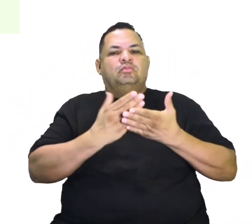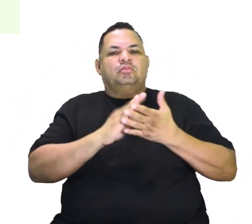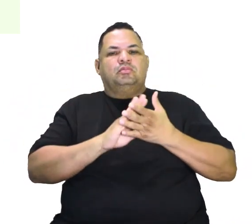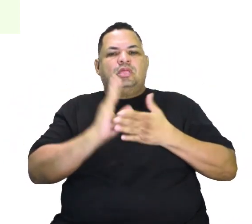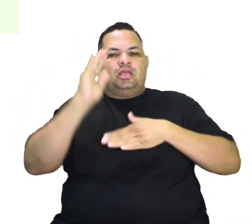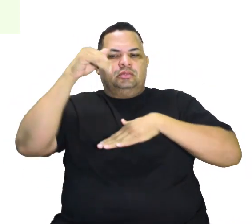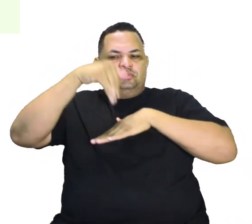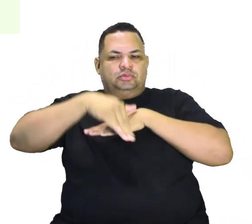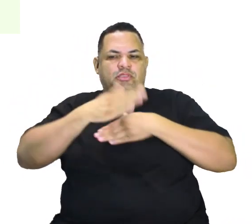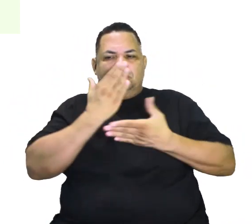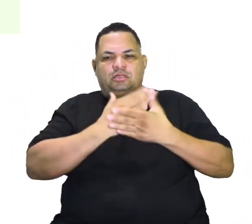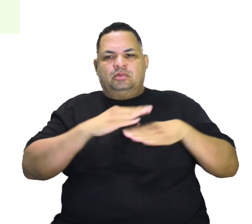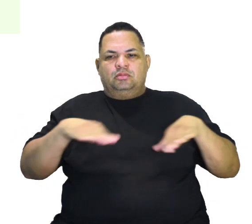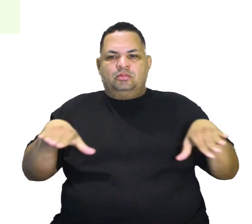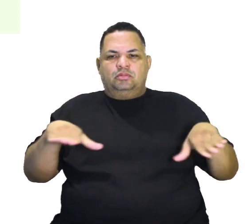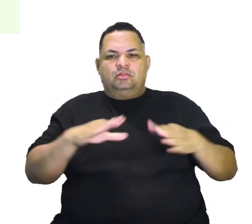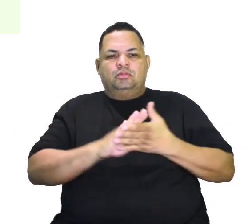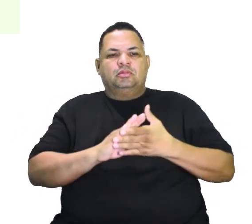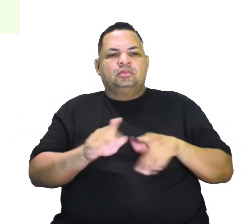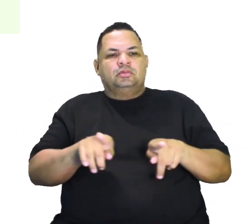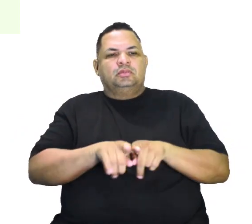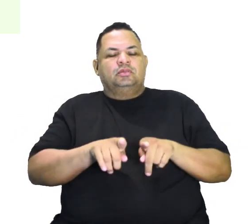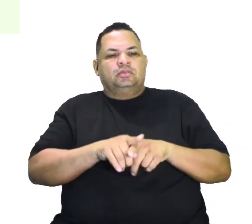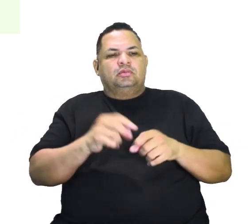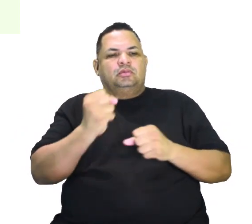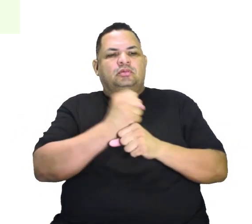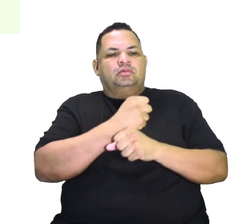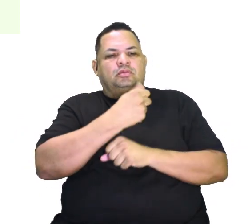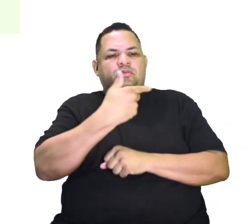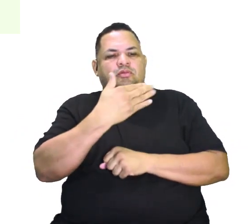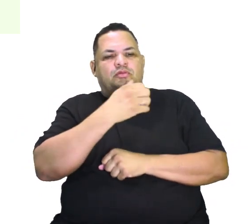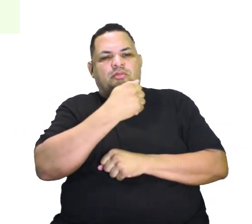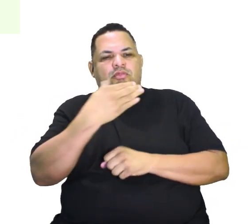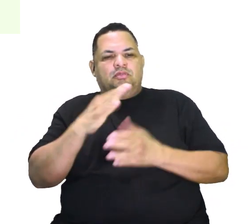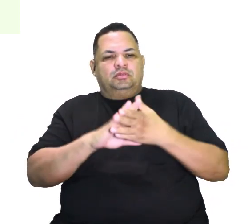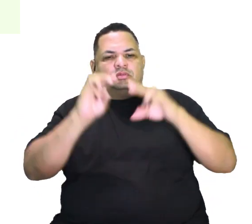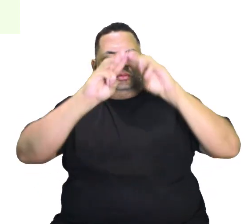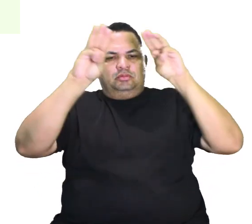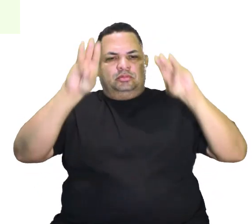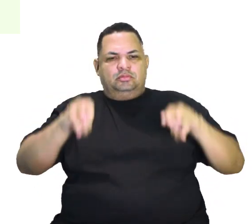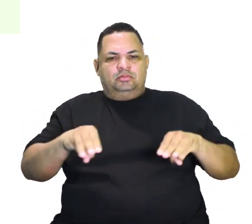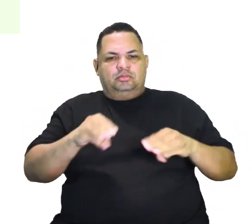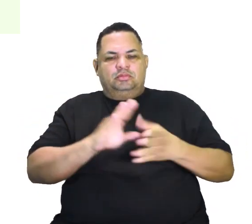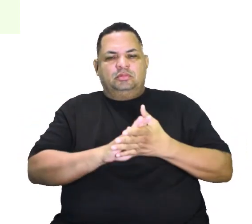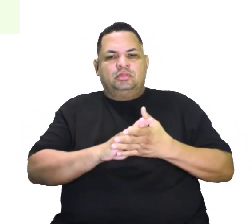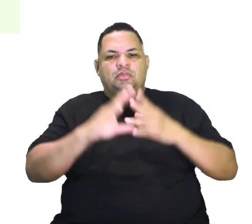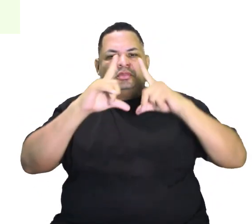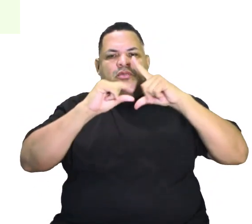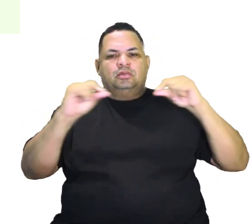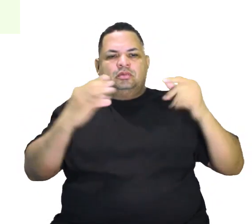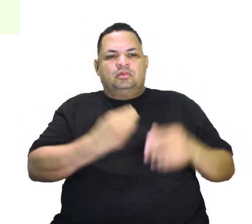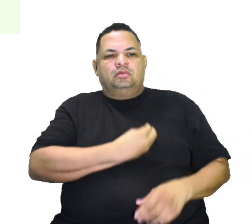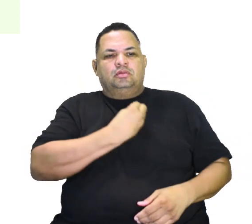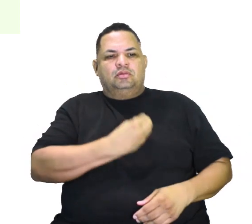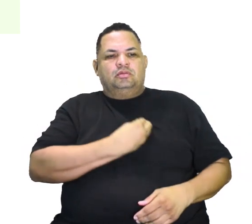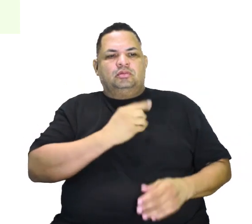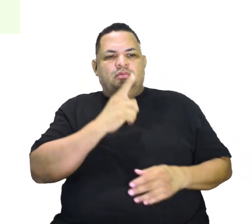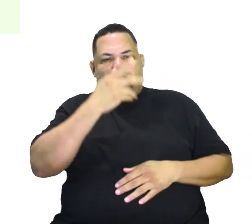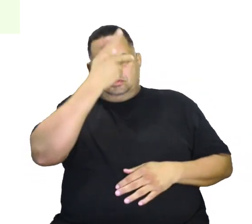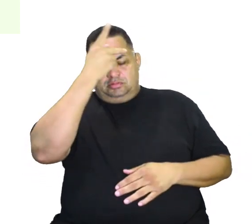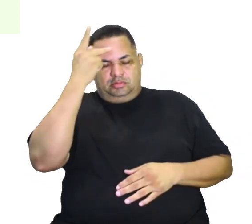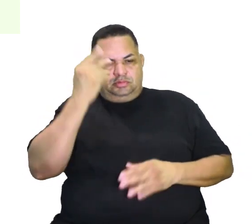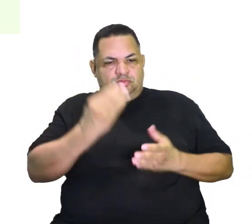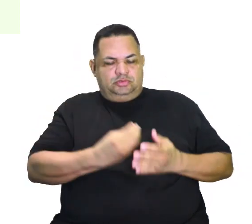Cachoeira de Santo Antônio. Em 2010, ele fez uma exposição no Museu Nacional de